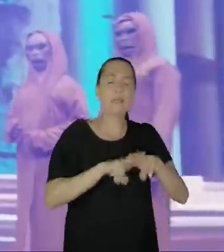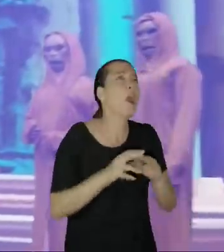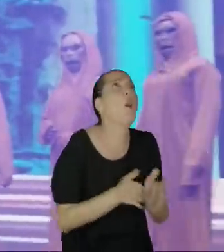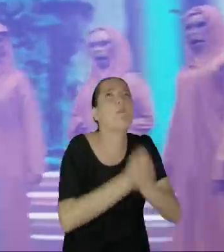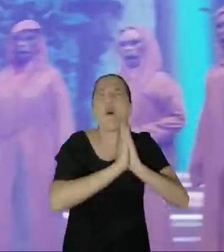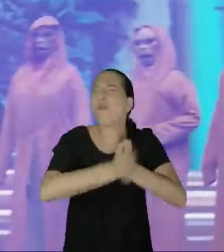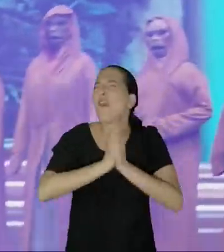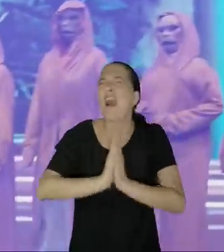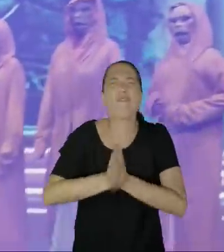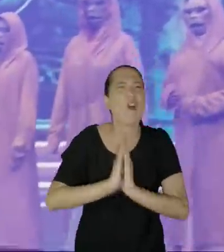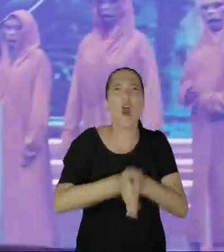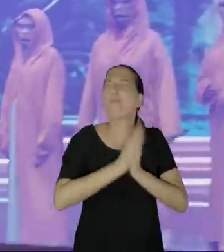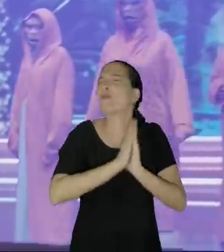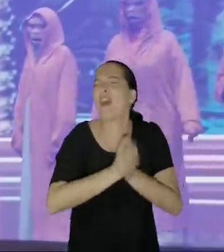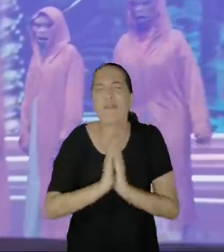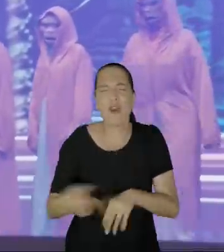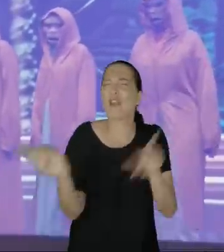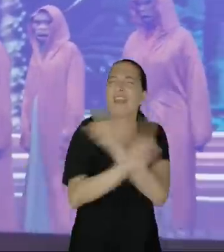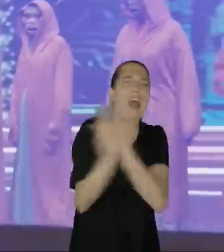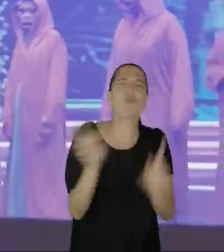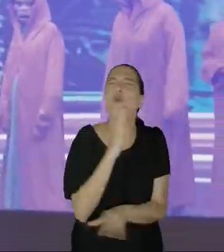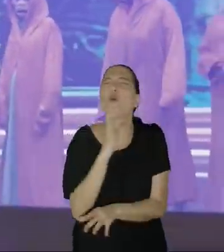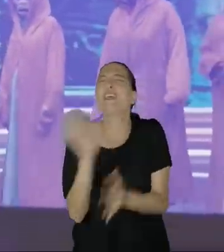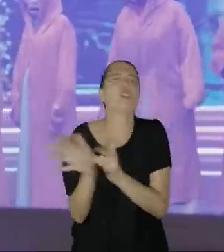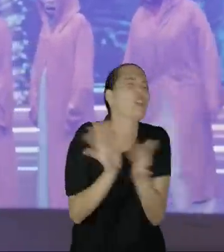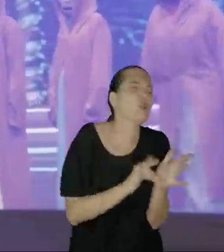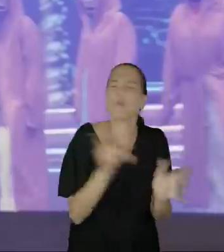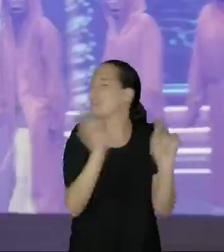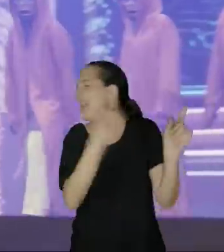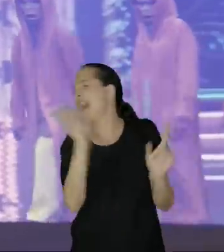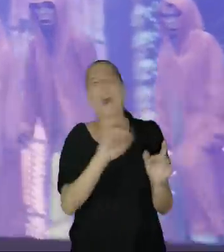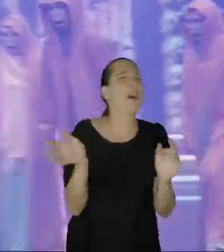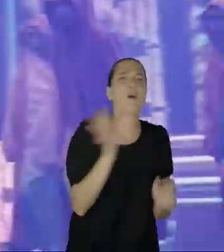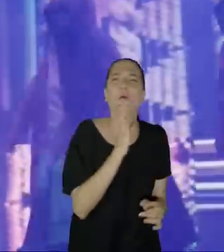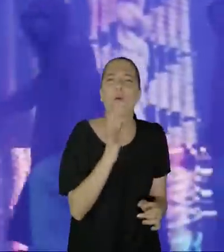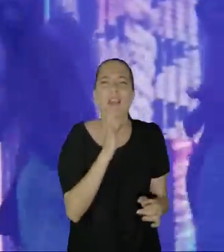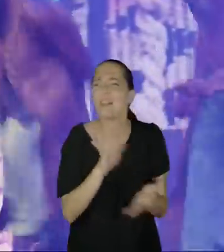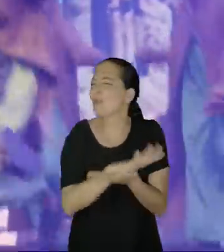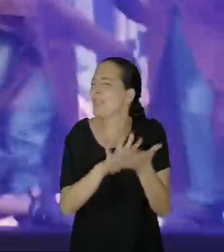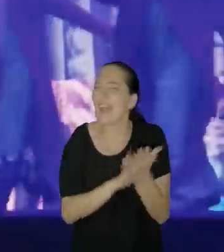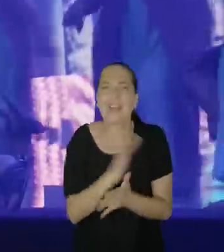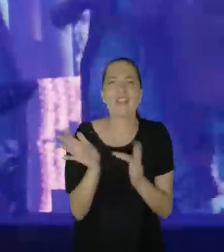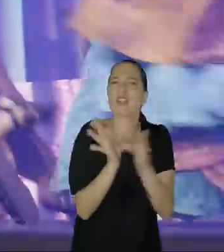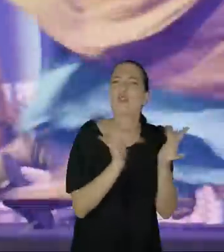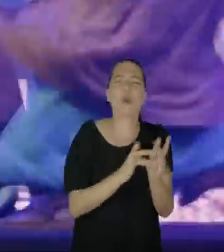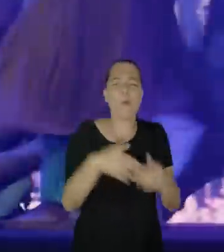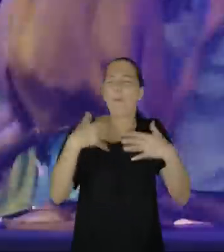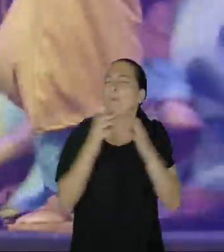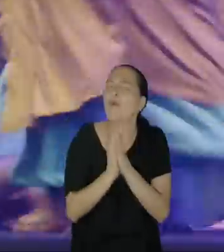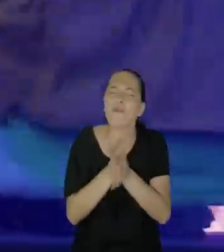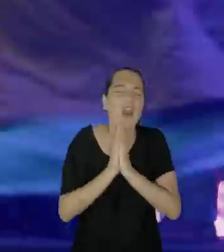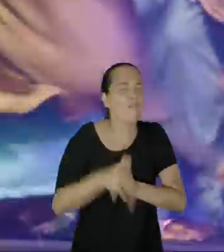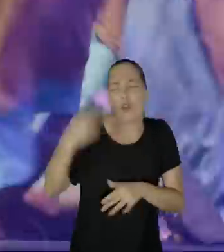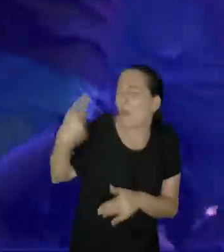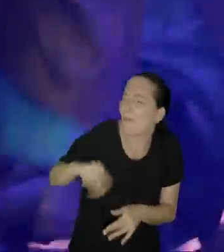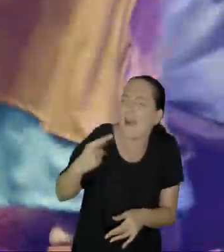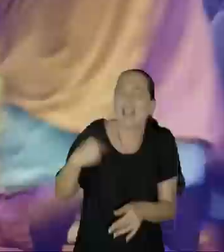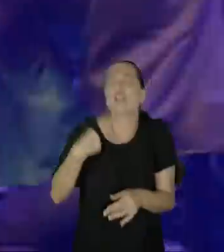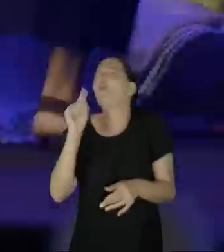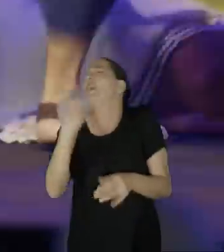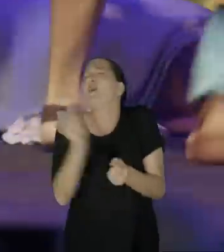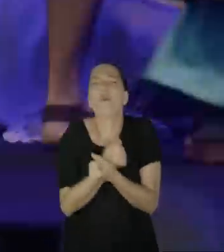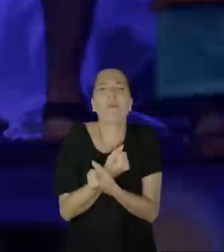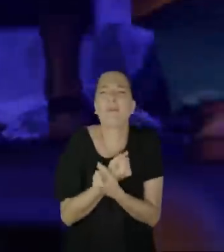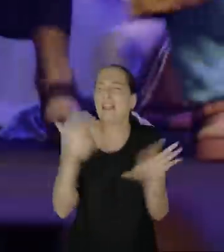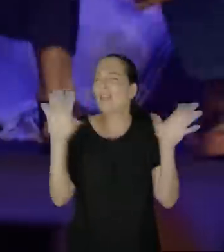Já disse que não. Por favor, não conhece esse Jesus. Não conhece. Por favor, me solta. Não me mate. Me solta. Me solta.